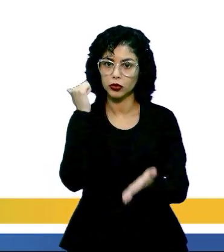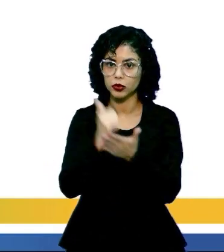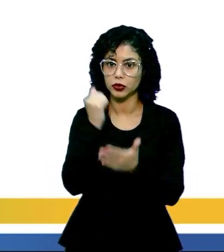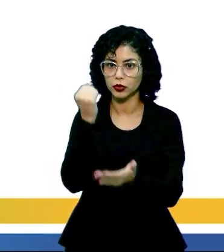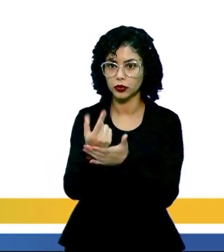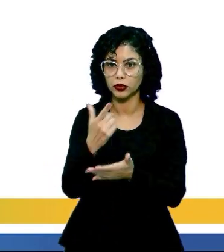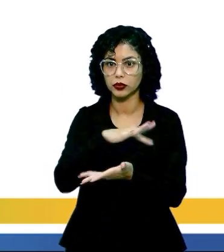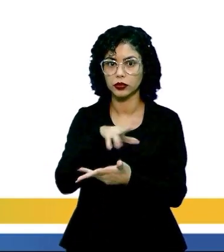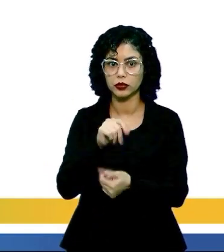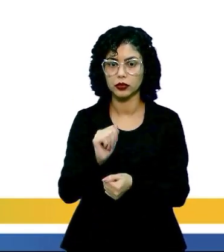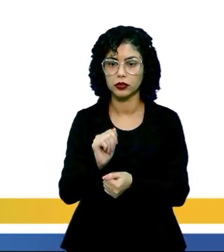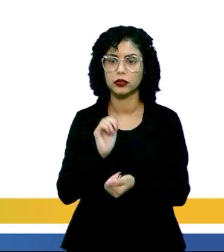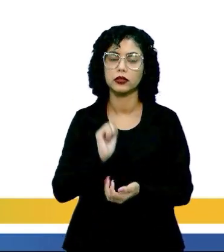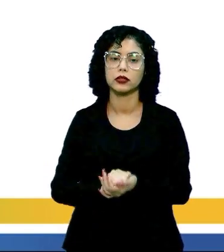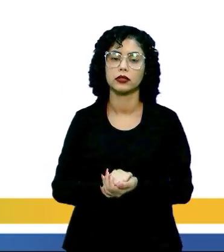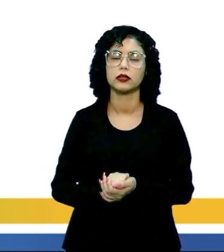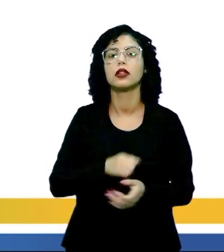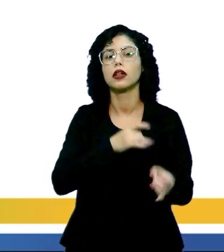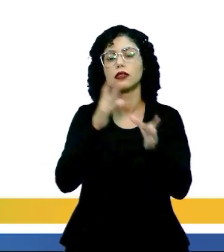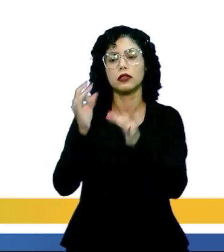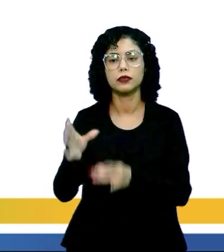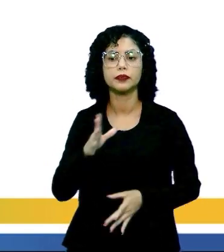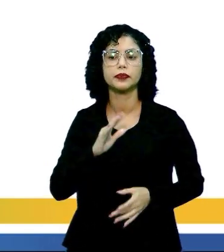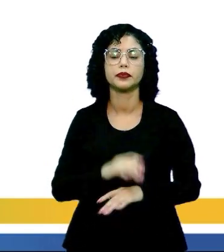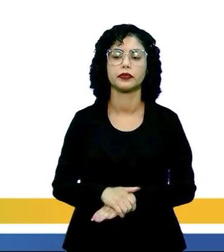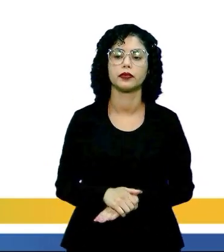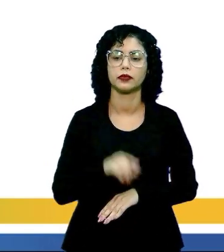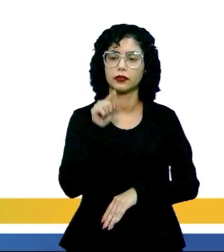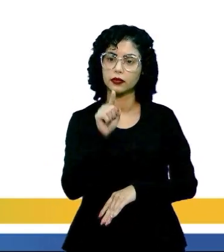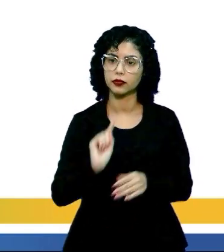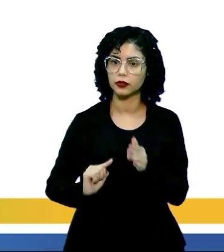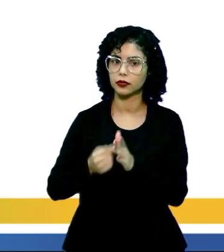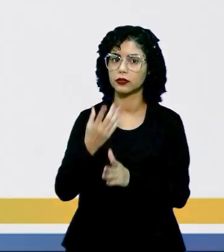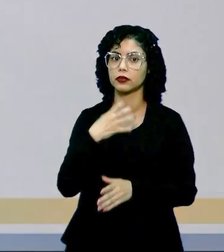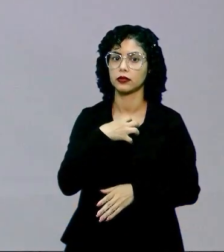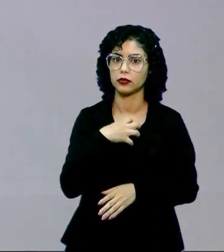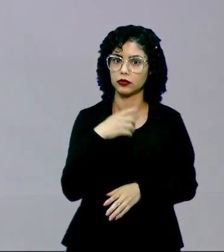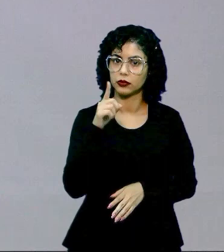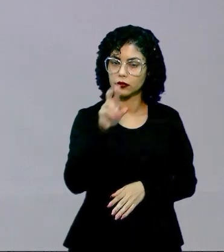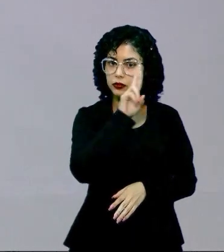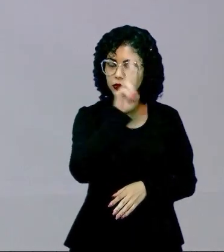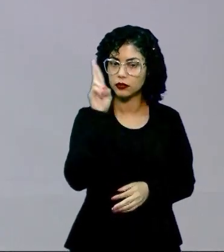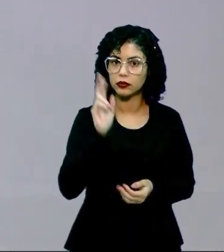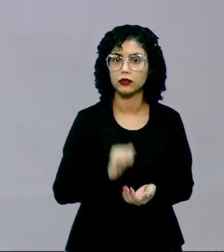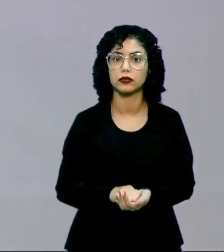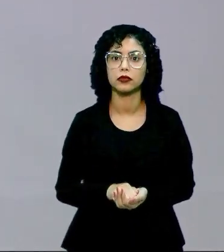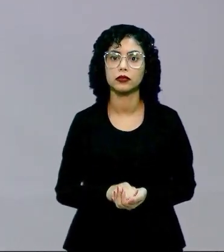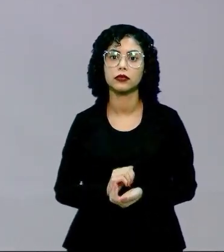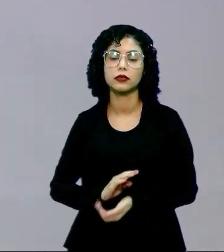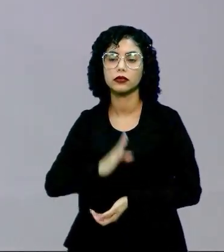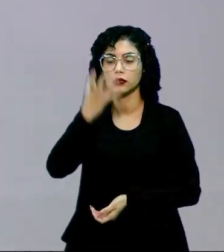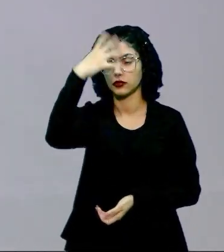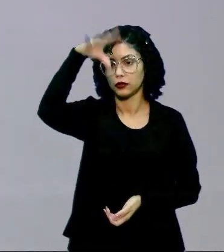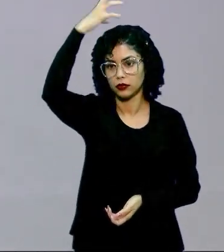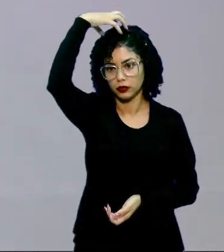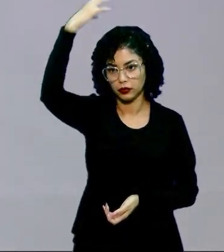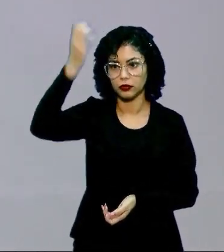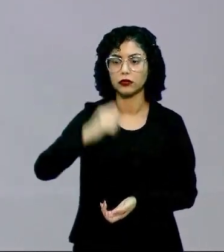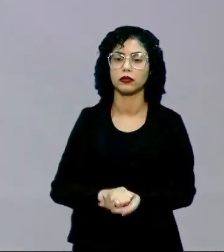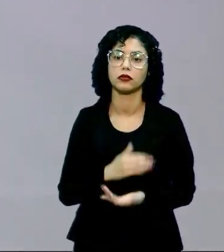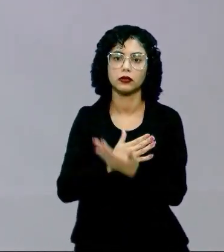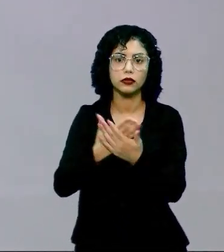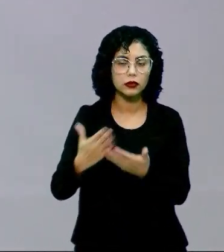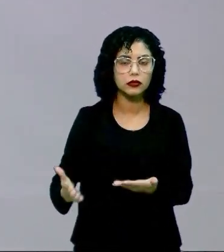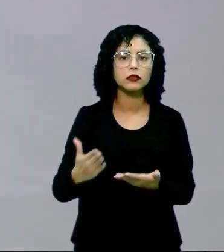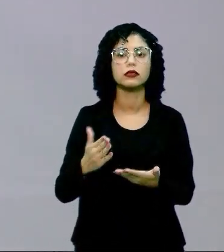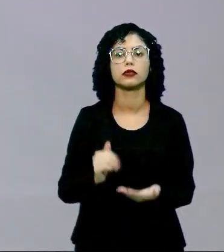a terra e a circulação de mercadorias nesse primeiro momento da história romana, né, da monarquia e